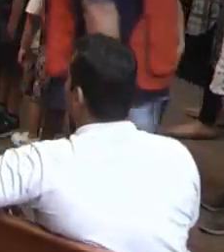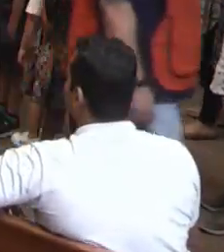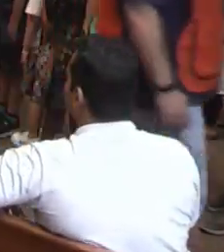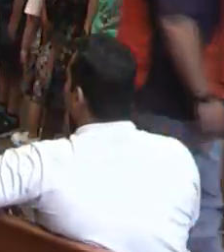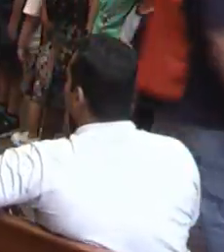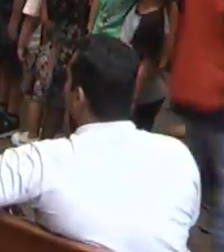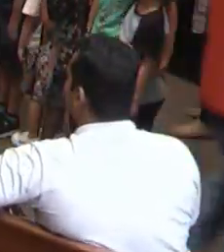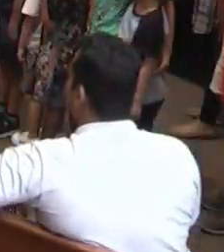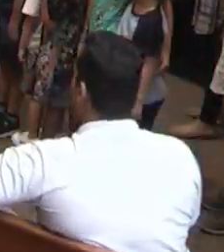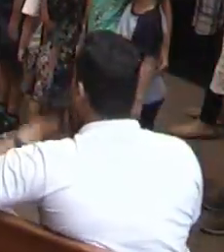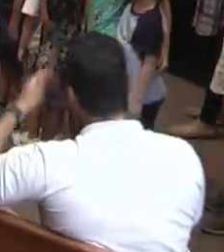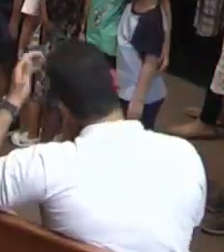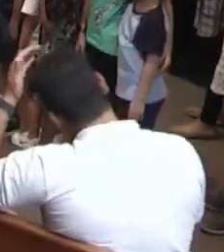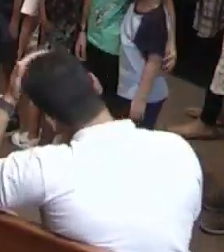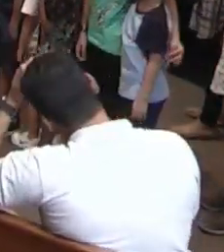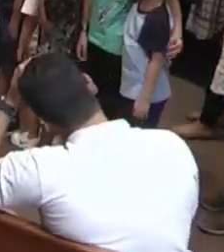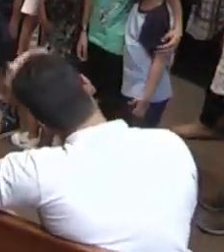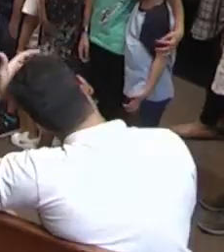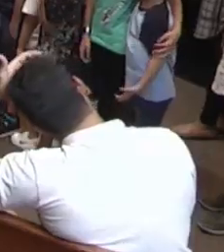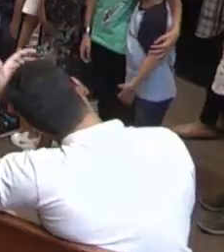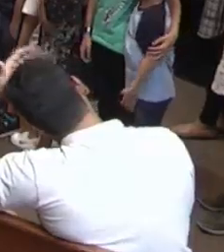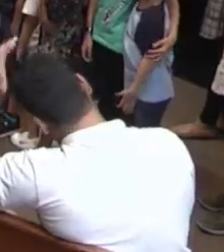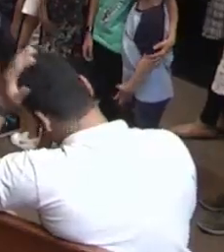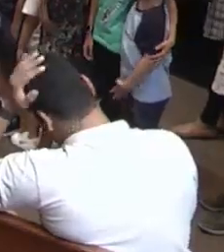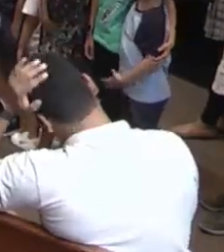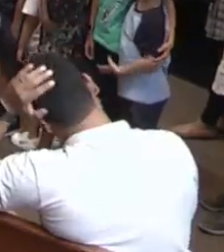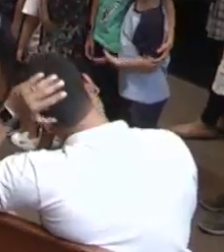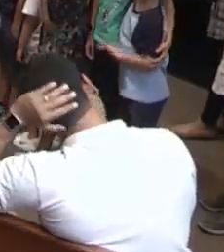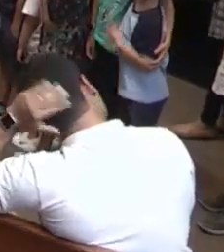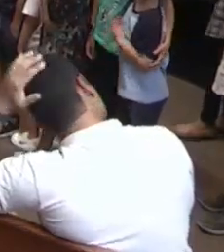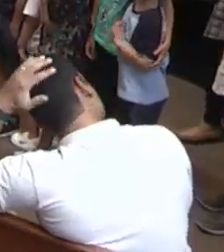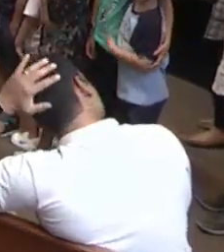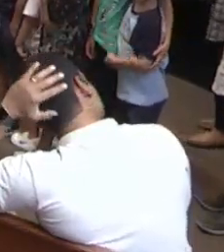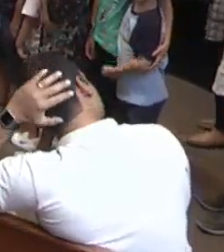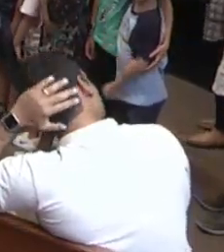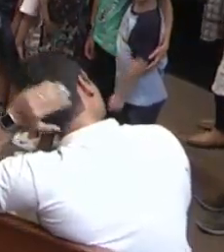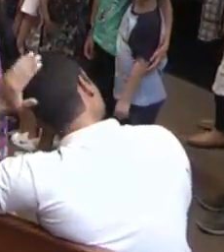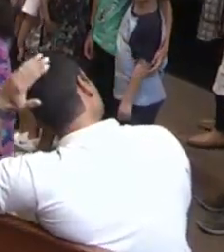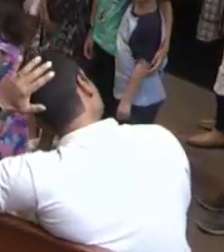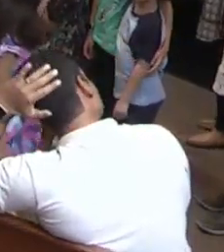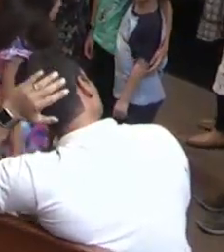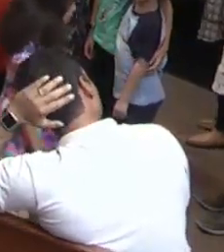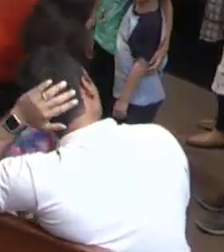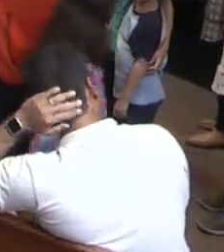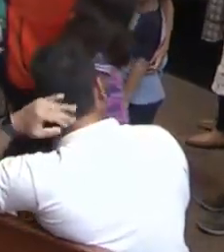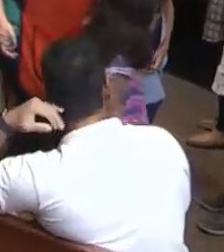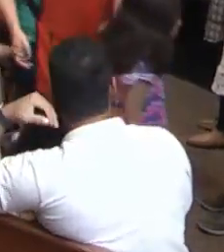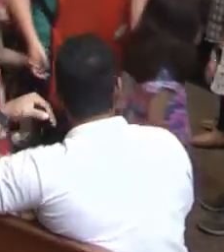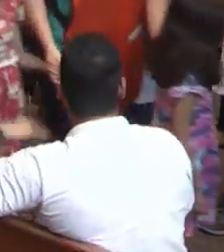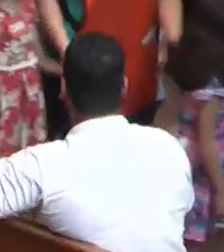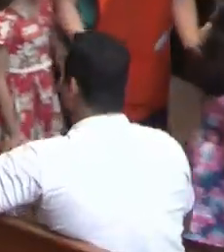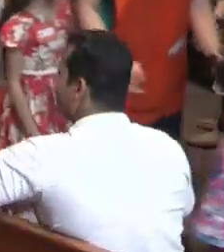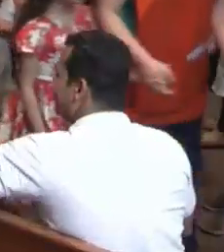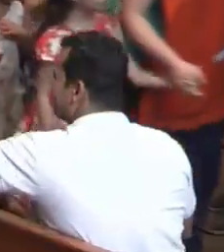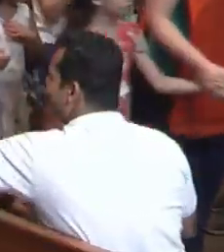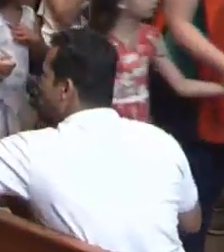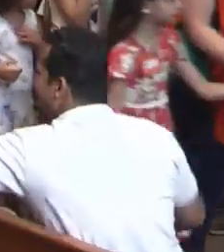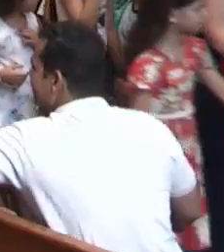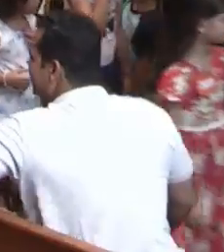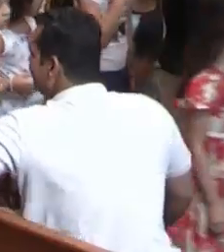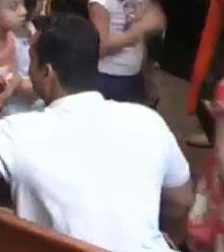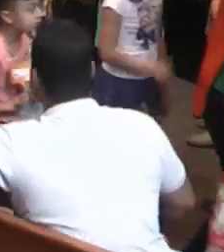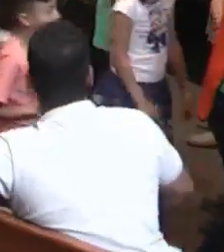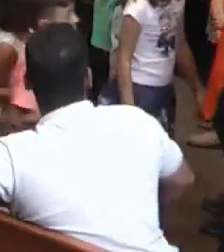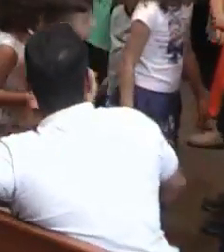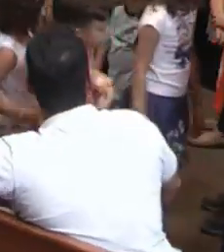voluntários participando. Tivemos muitas crianças, alguns pais que inclusive estão visitando a nossa igreja, participando conosco e